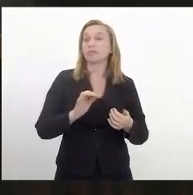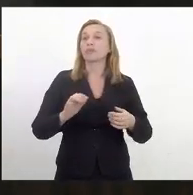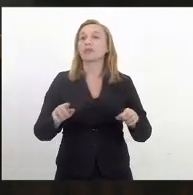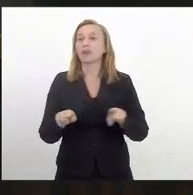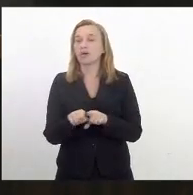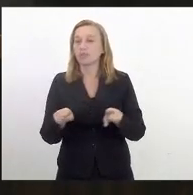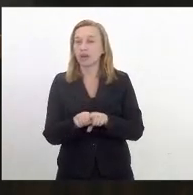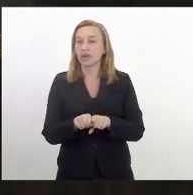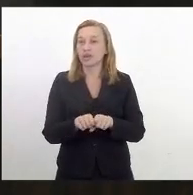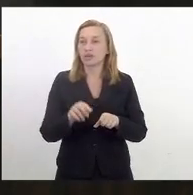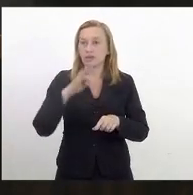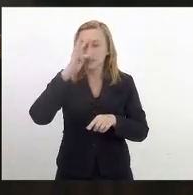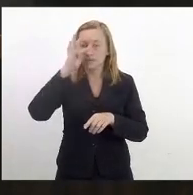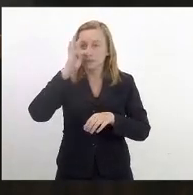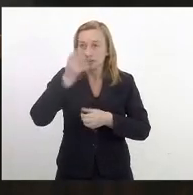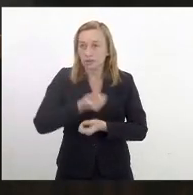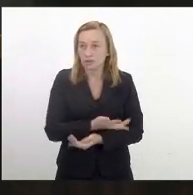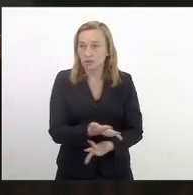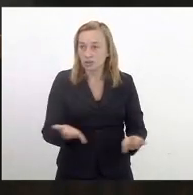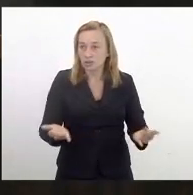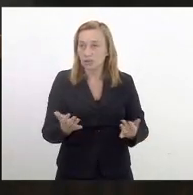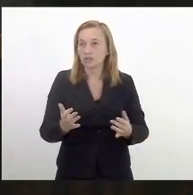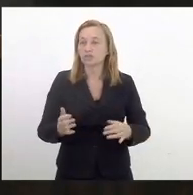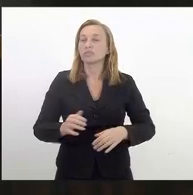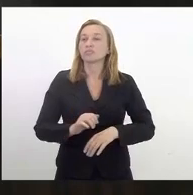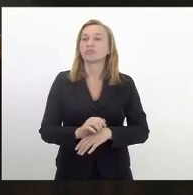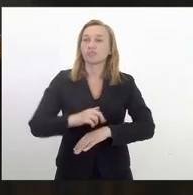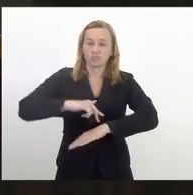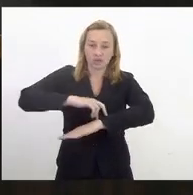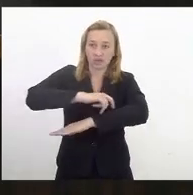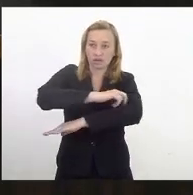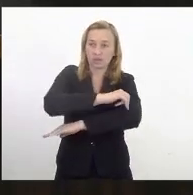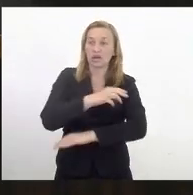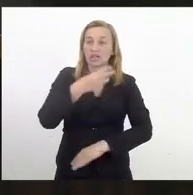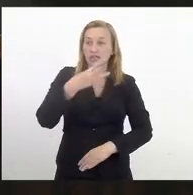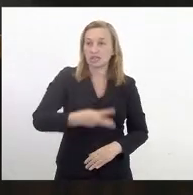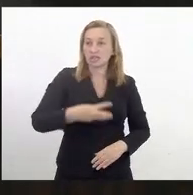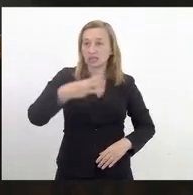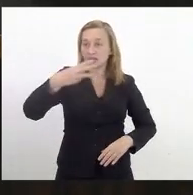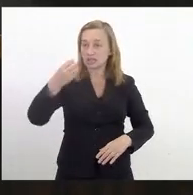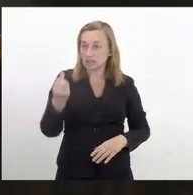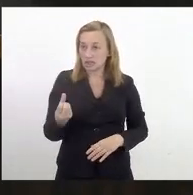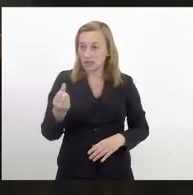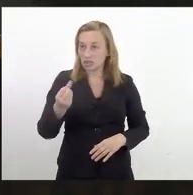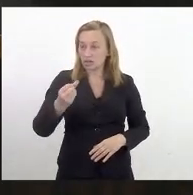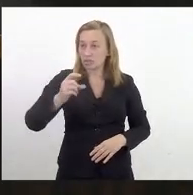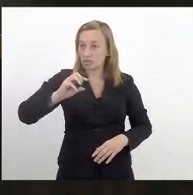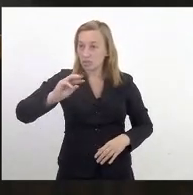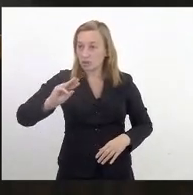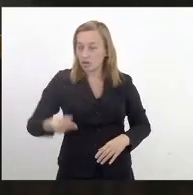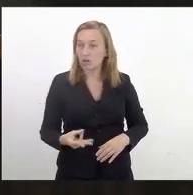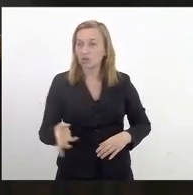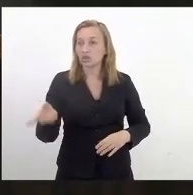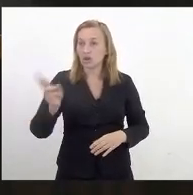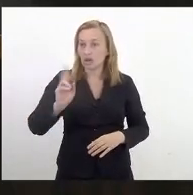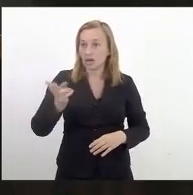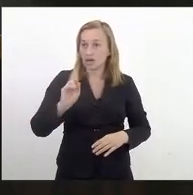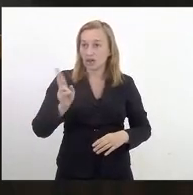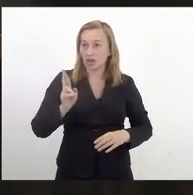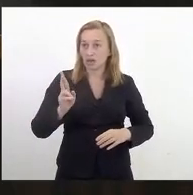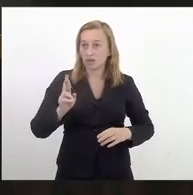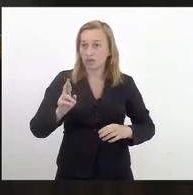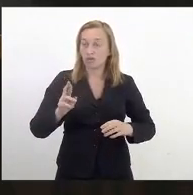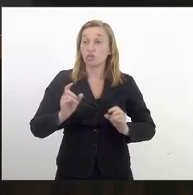é tão 36 milhões de reais foi do prédio do plenário